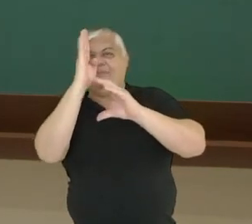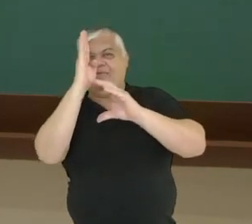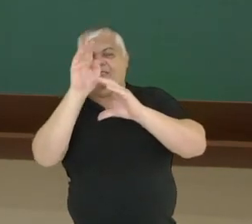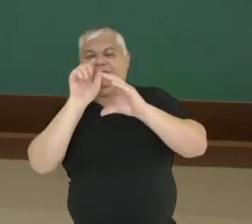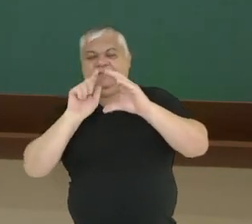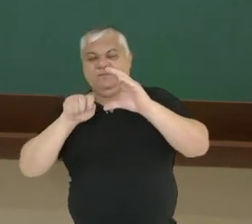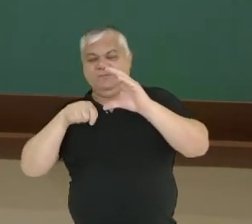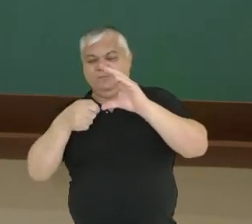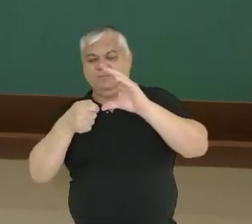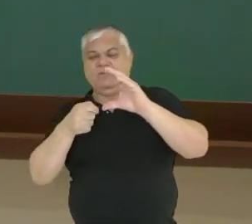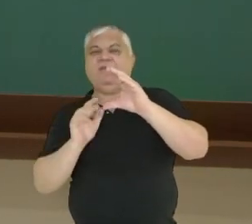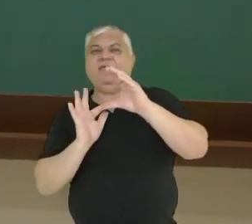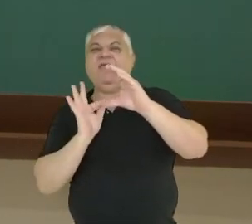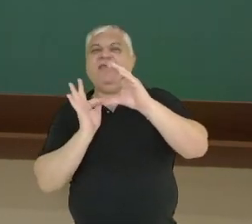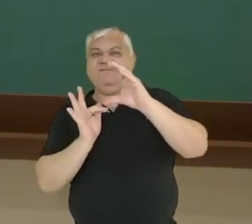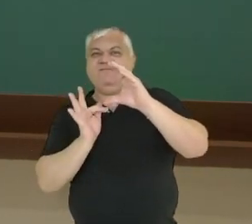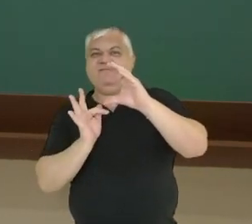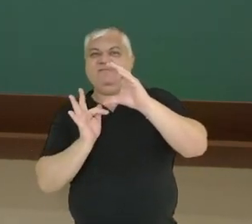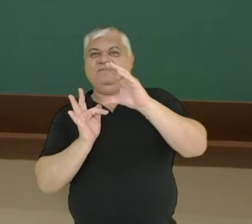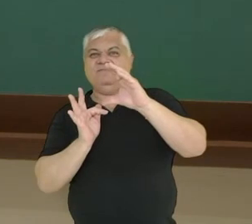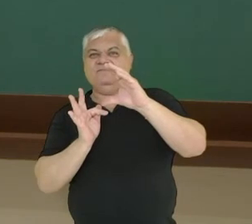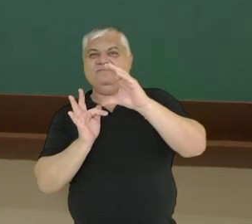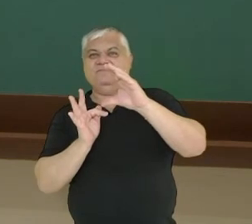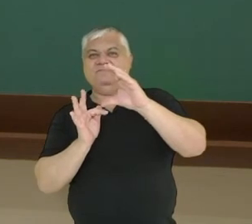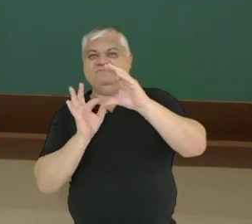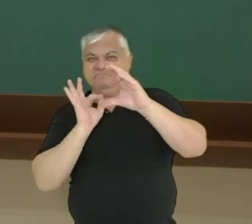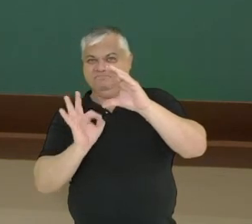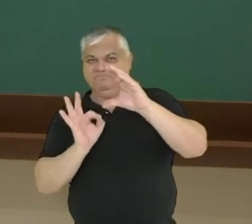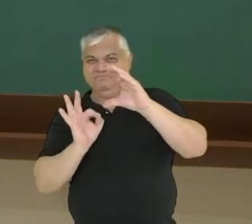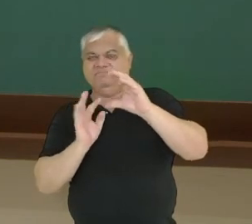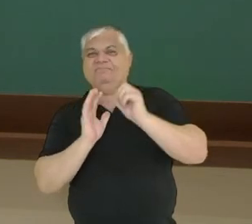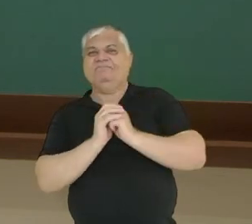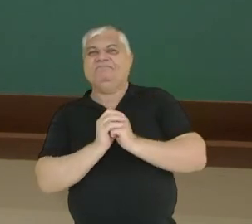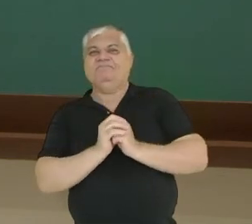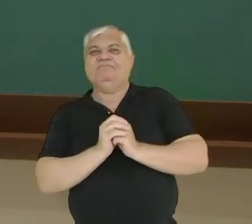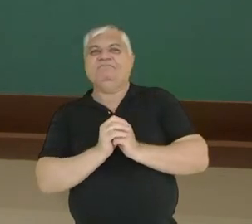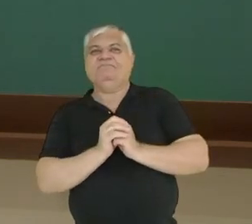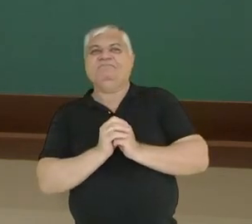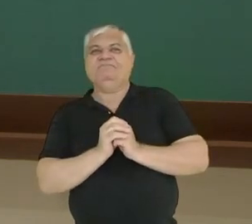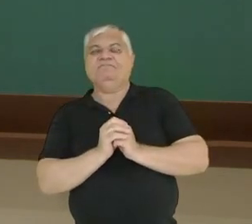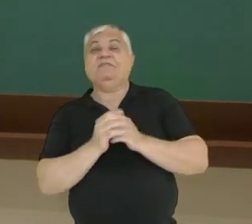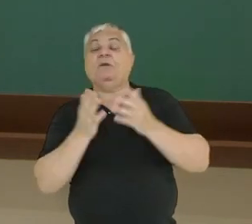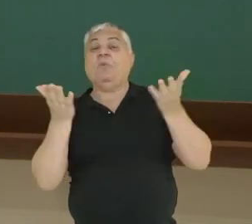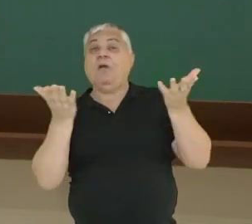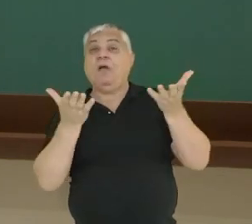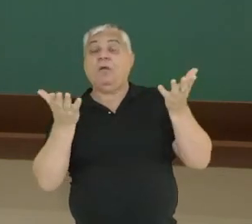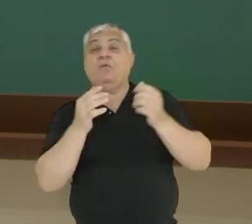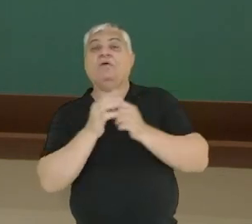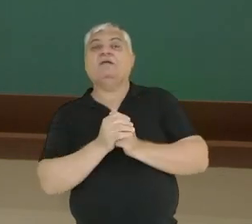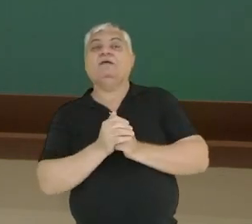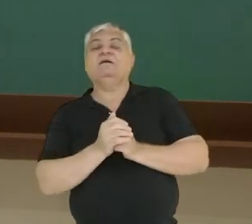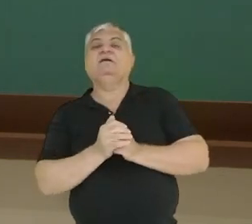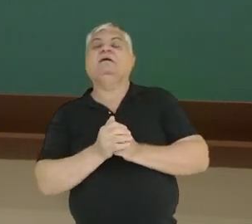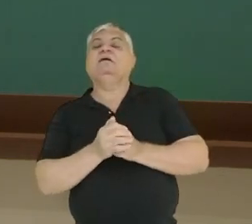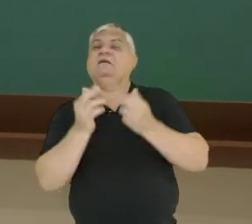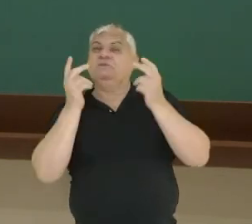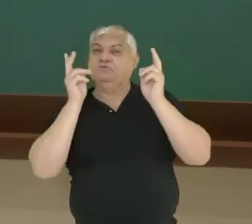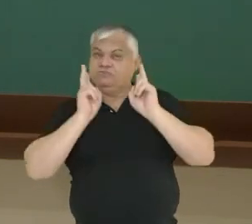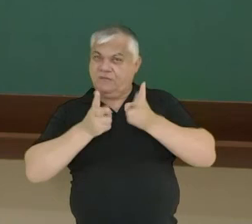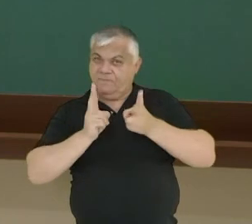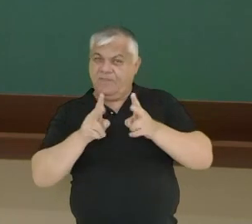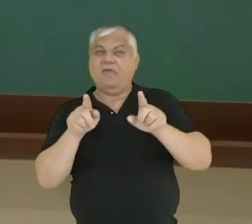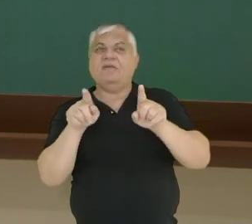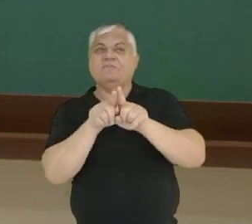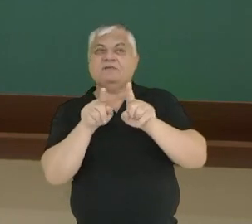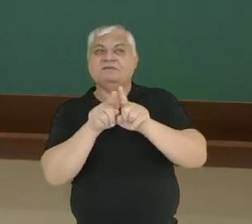B e de ponto F, certo? Agora a gente vai fazer a mesma coisa